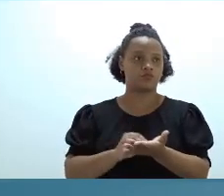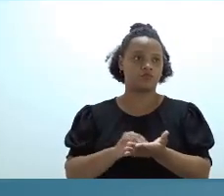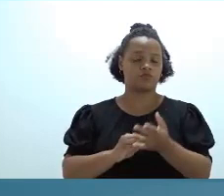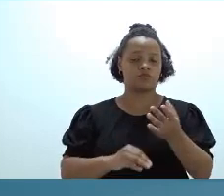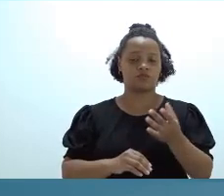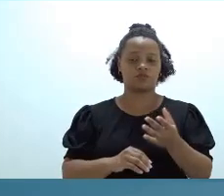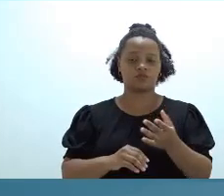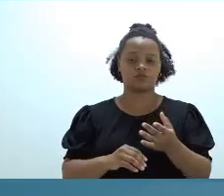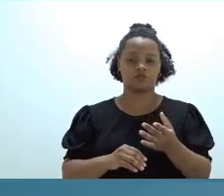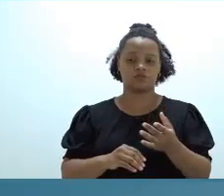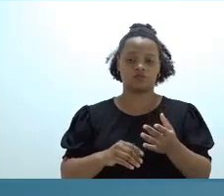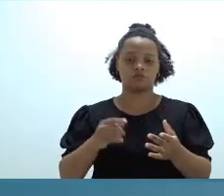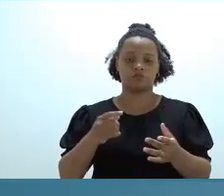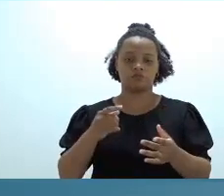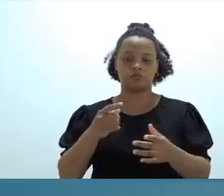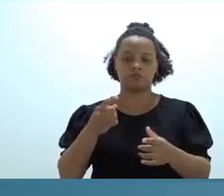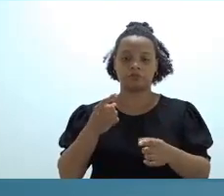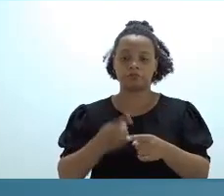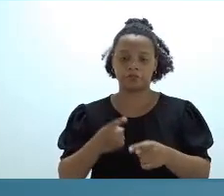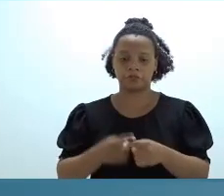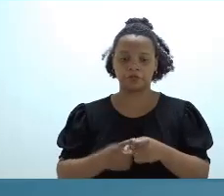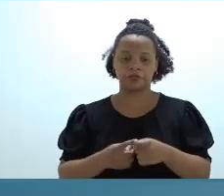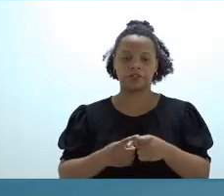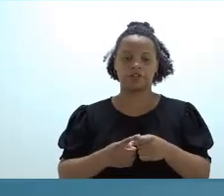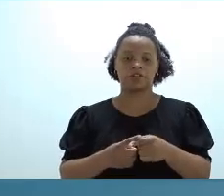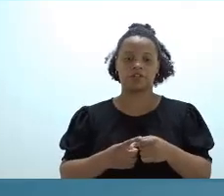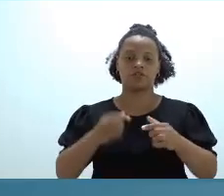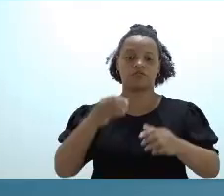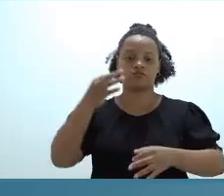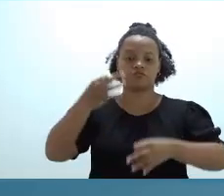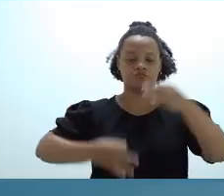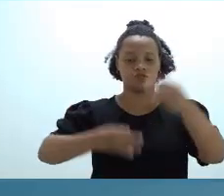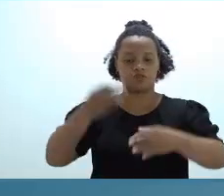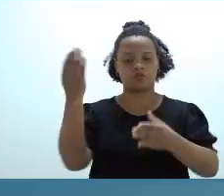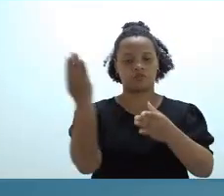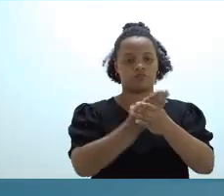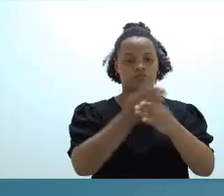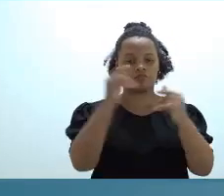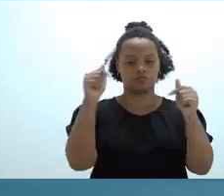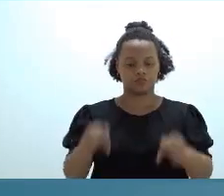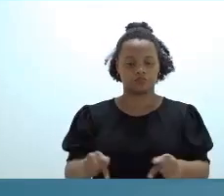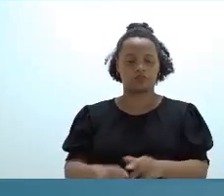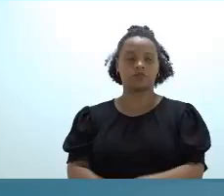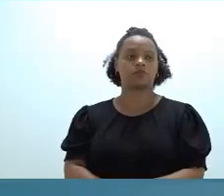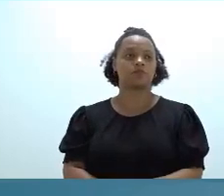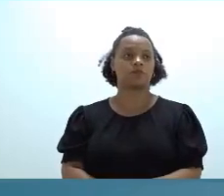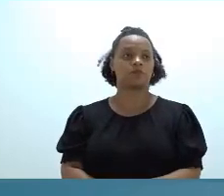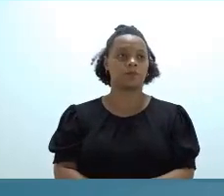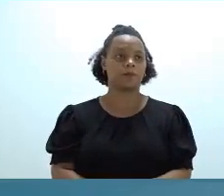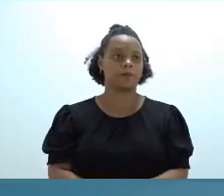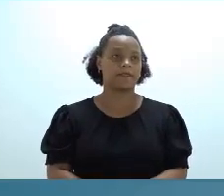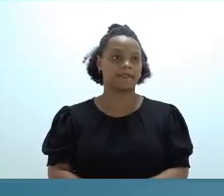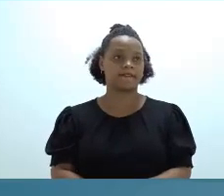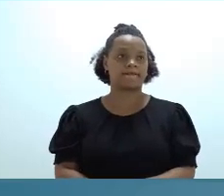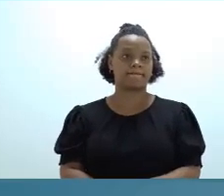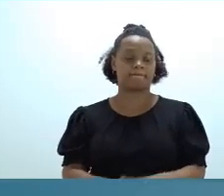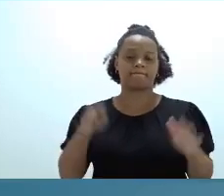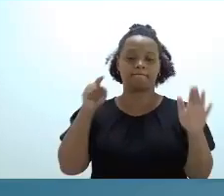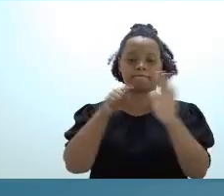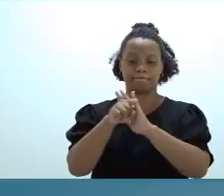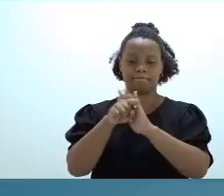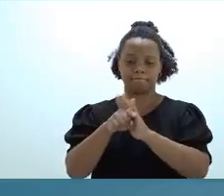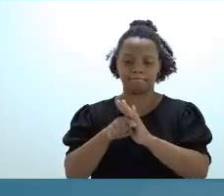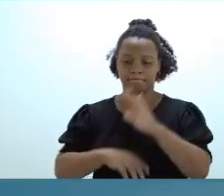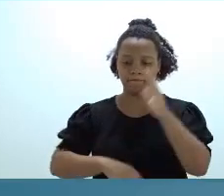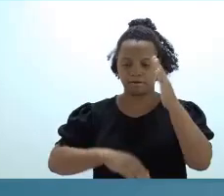recurso interposto. Notadamente, em razão do critério de especialidade, a competência das turmas de direito público e